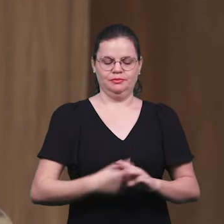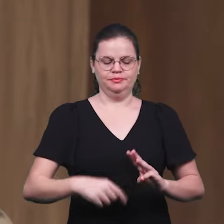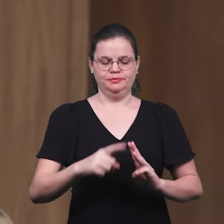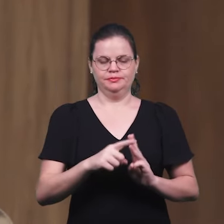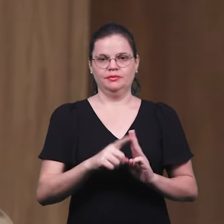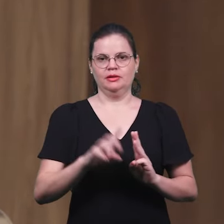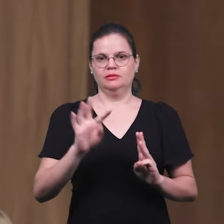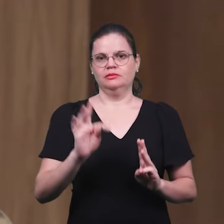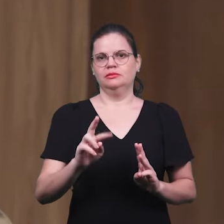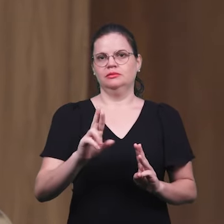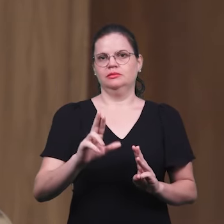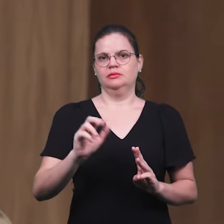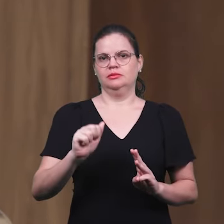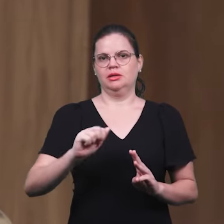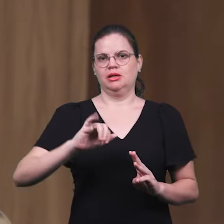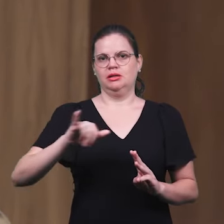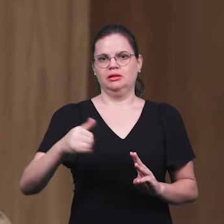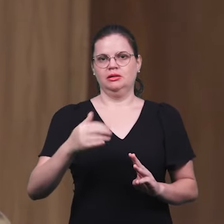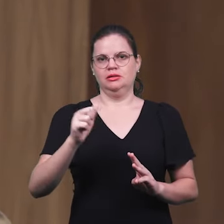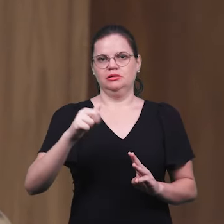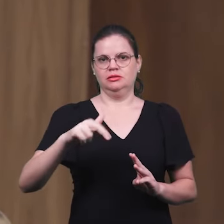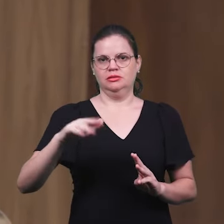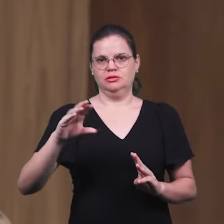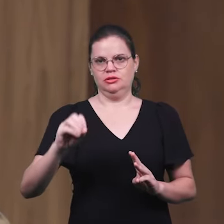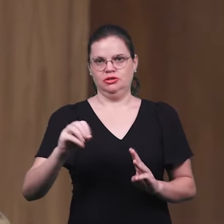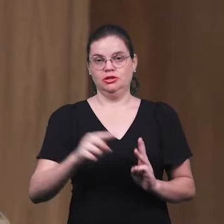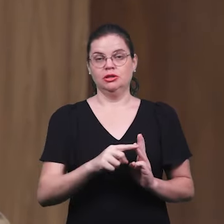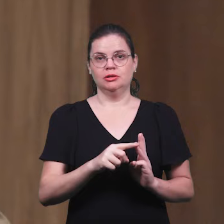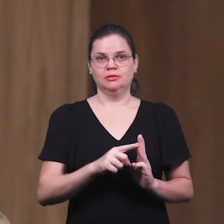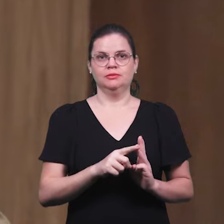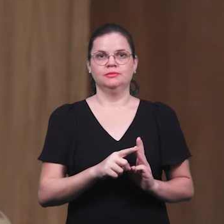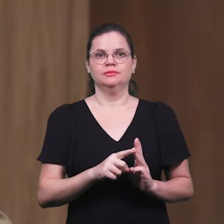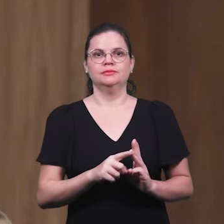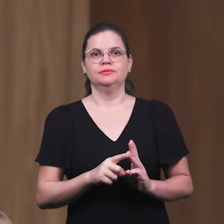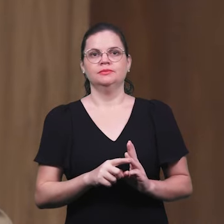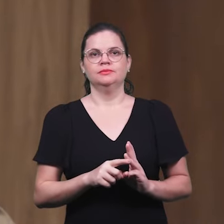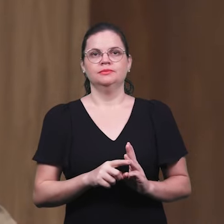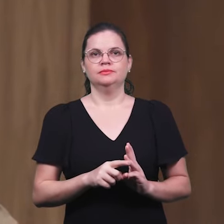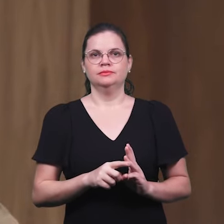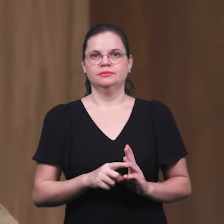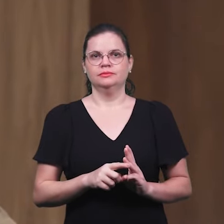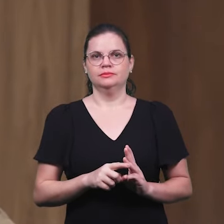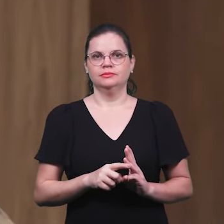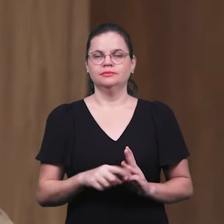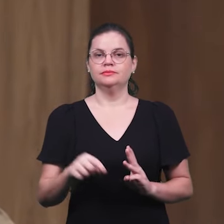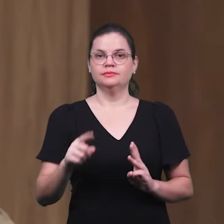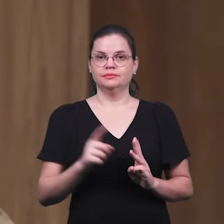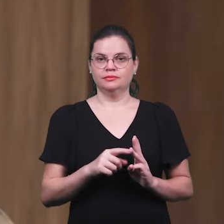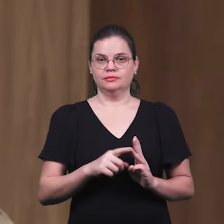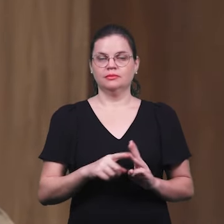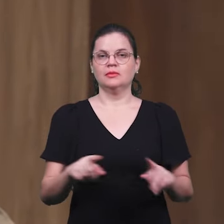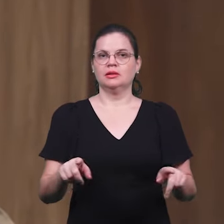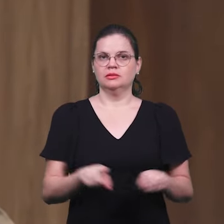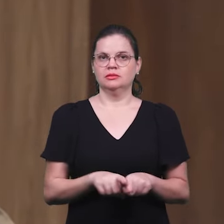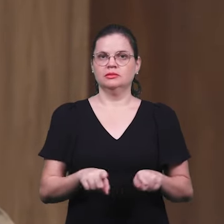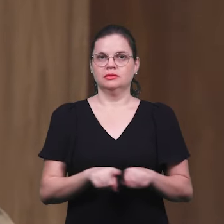Trajano, terceiro imperador, das 10 perseguições que foi falado aqui. Então Trajano